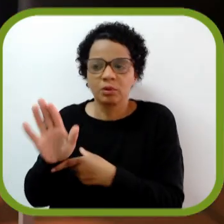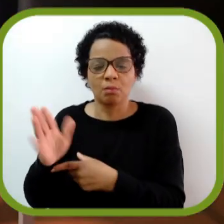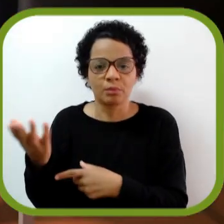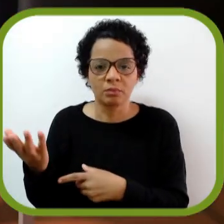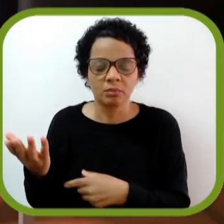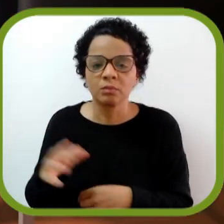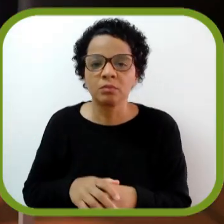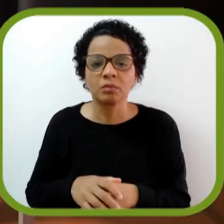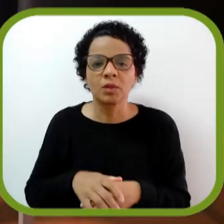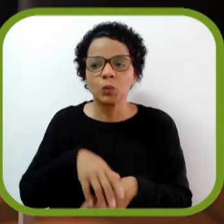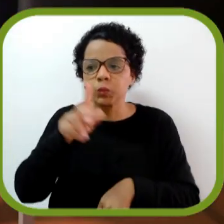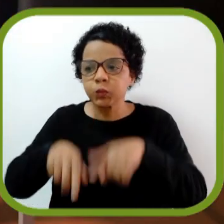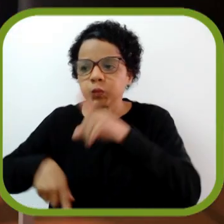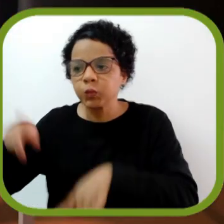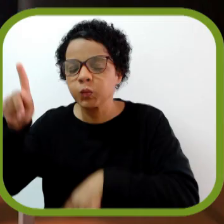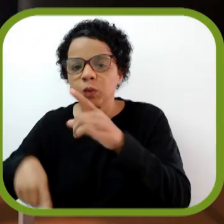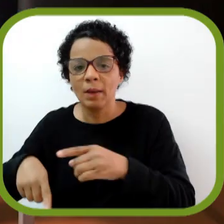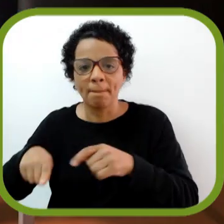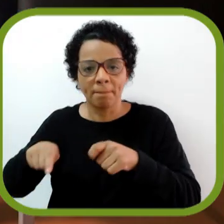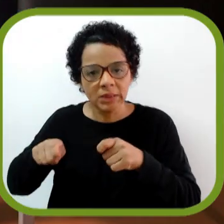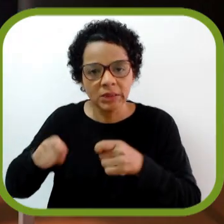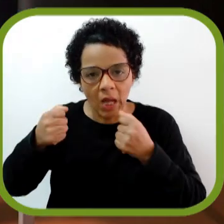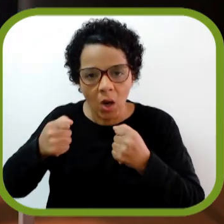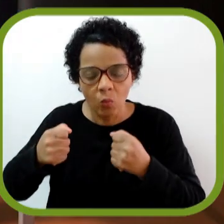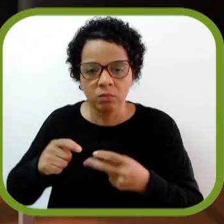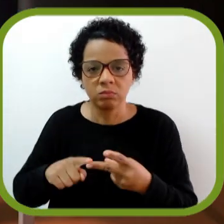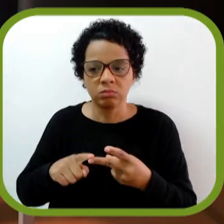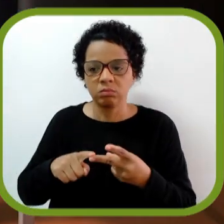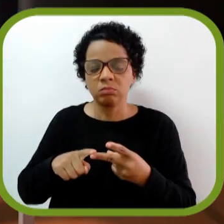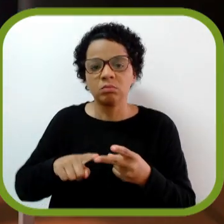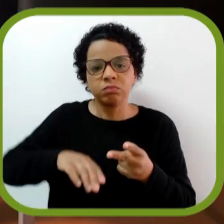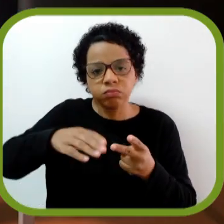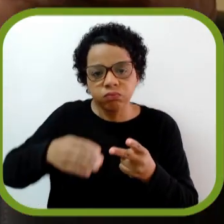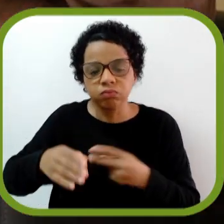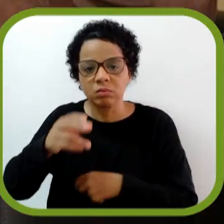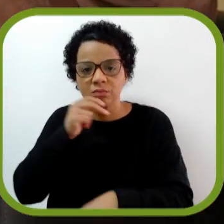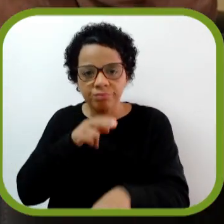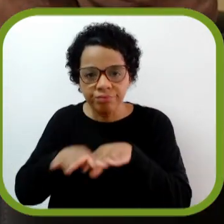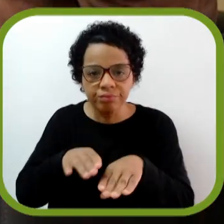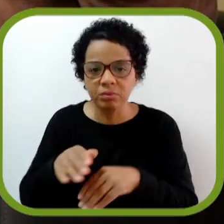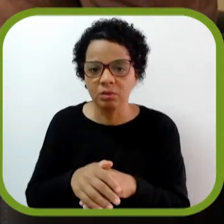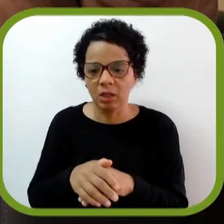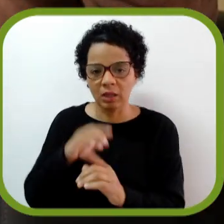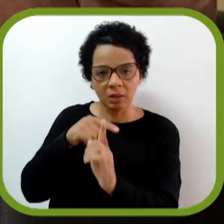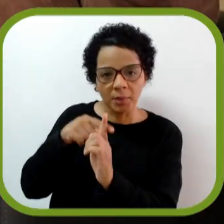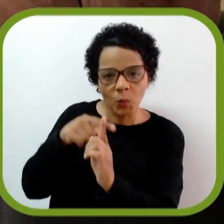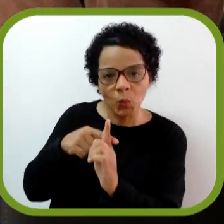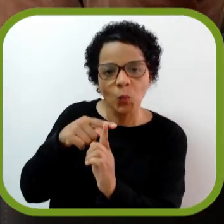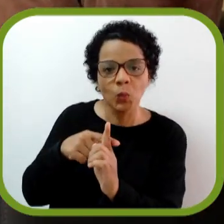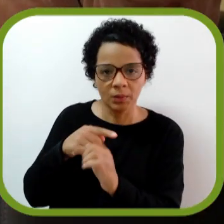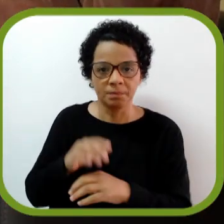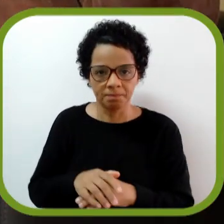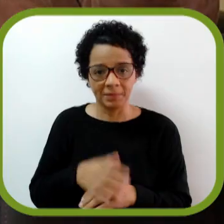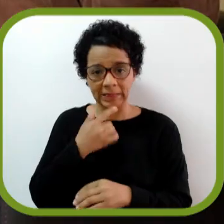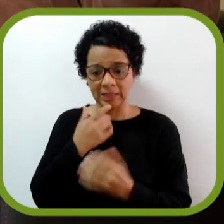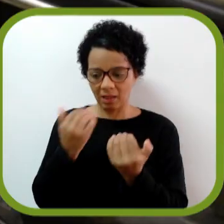sobre, por exemplo, as variações de pressão, portanto, sobre ondas sísmicas, sobre a temperatura,